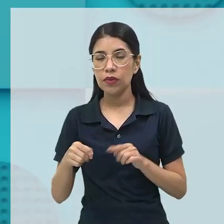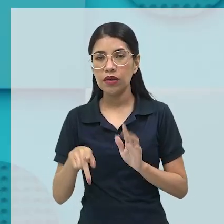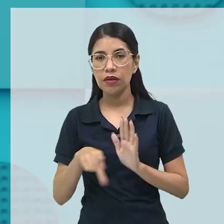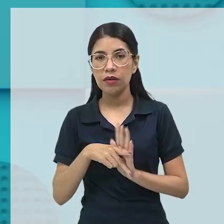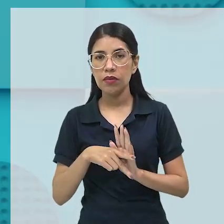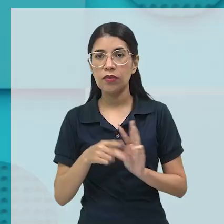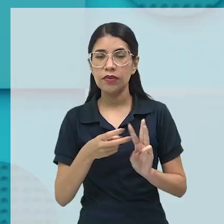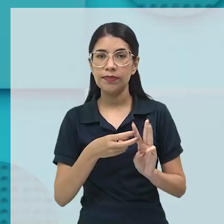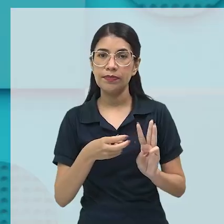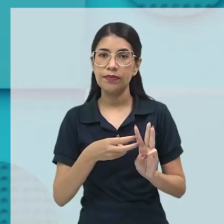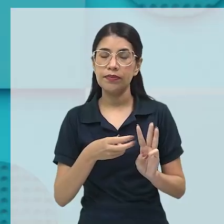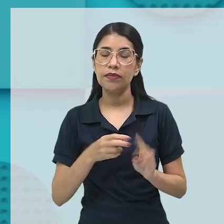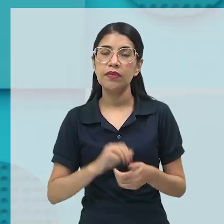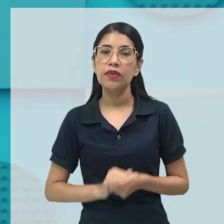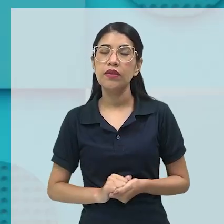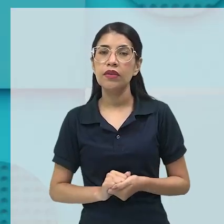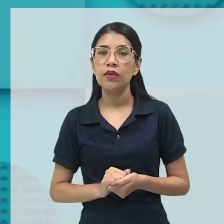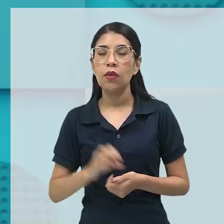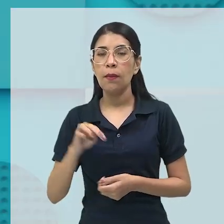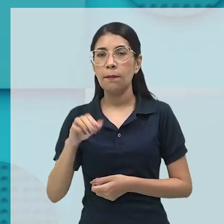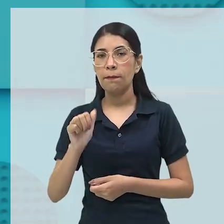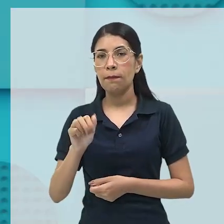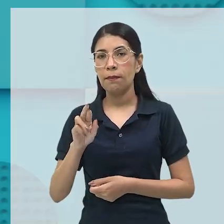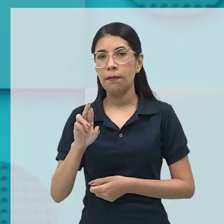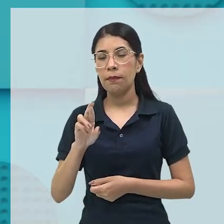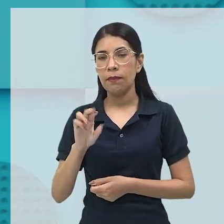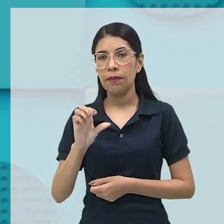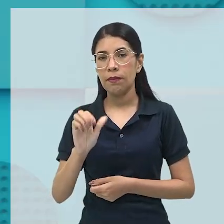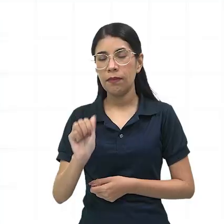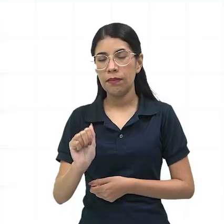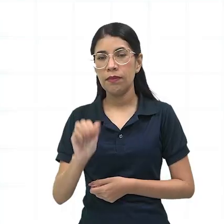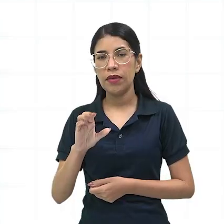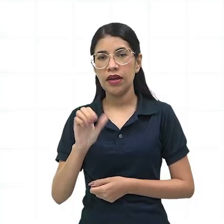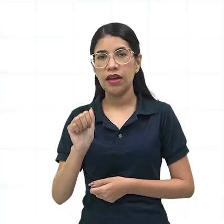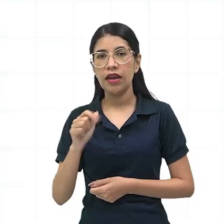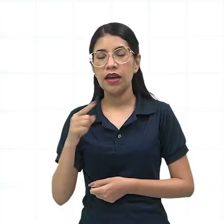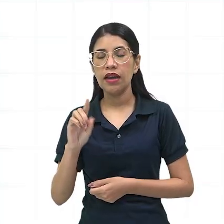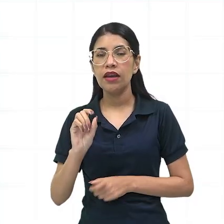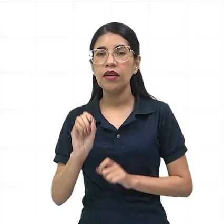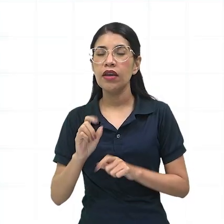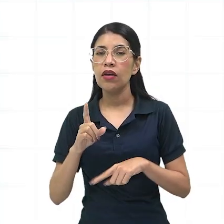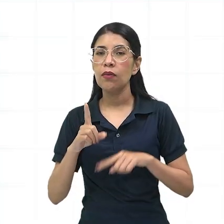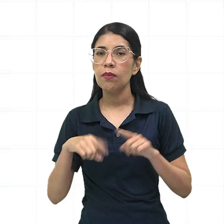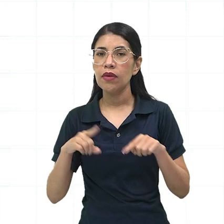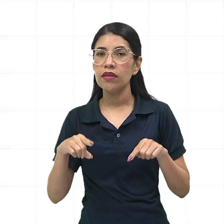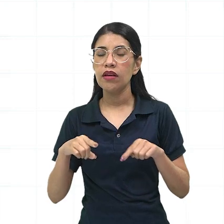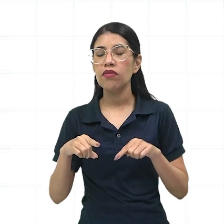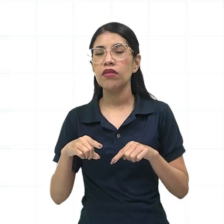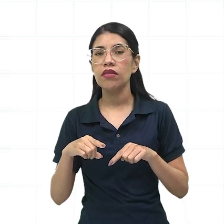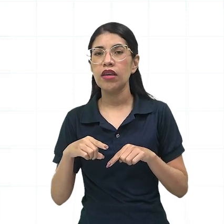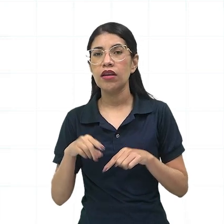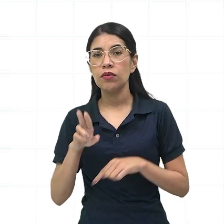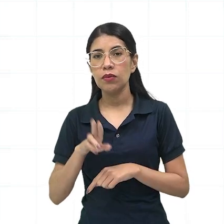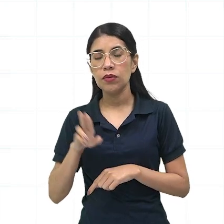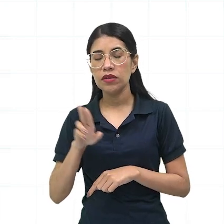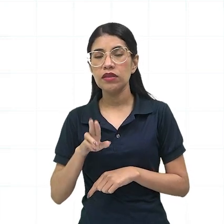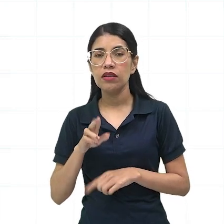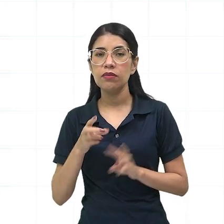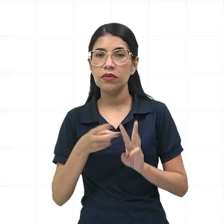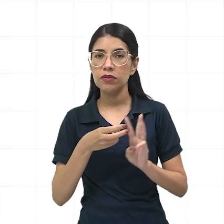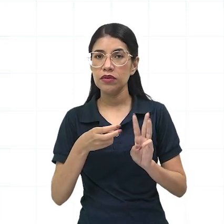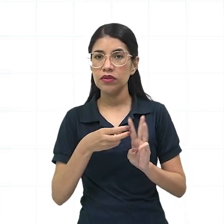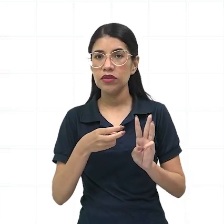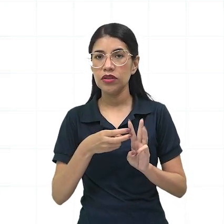próprios deles. Um deles era o maracá. O maracá era um instrumento muito apreciado